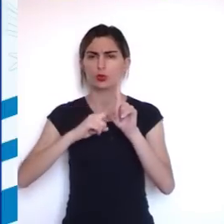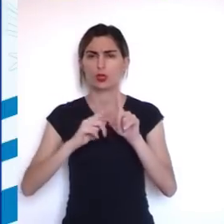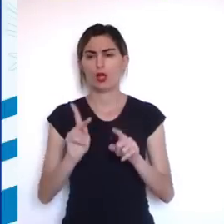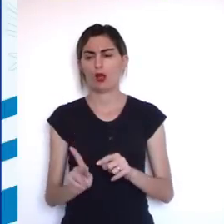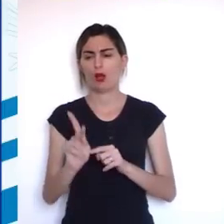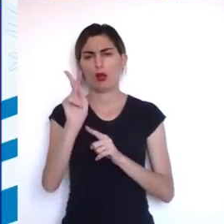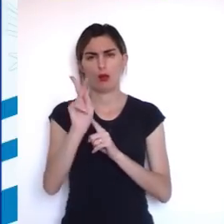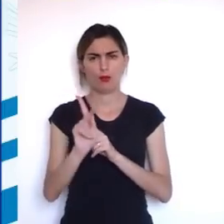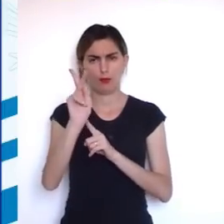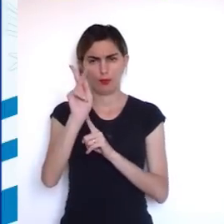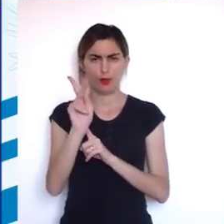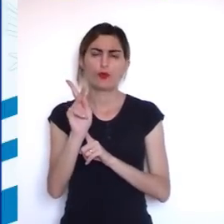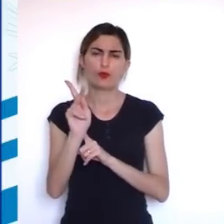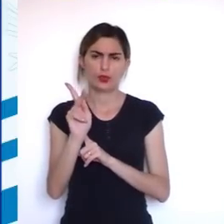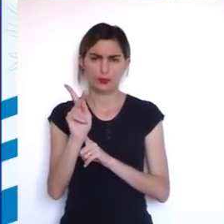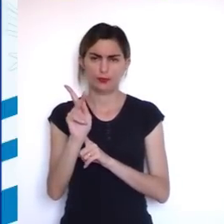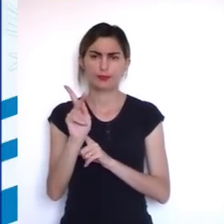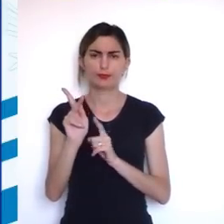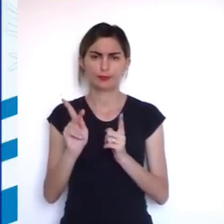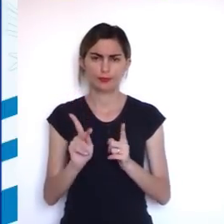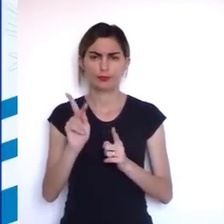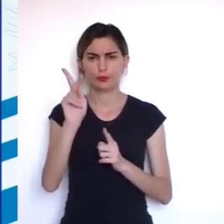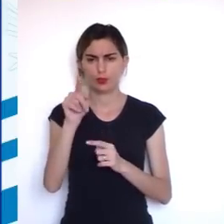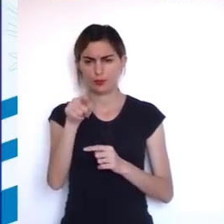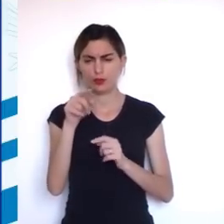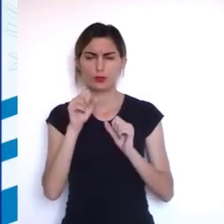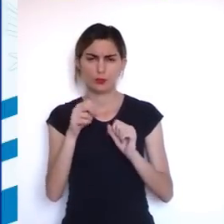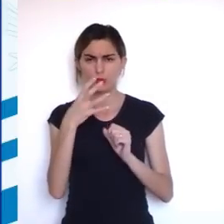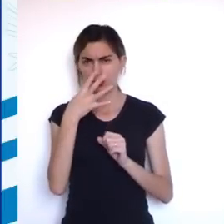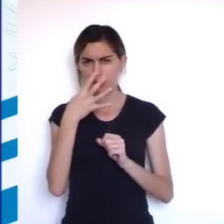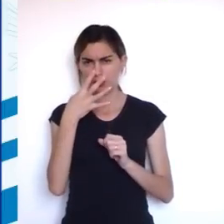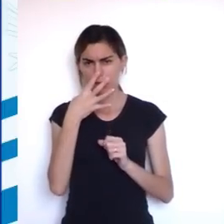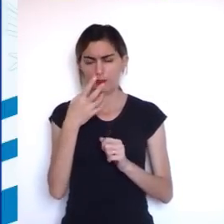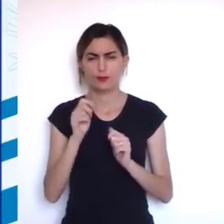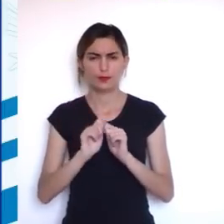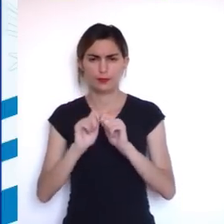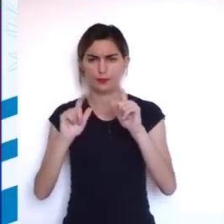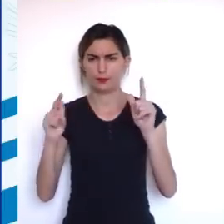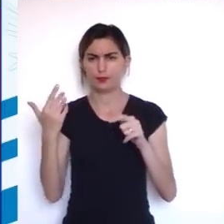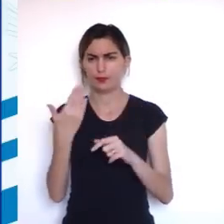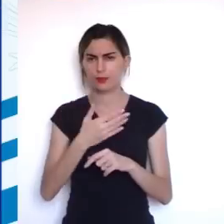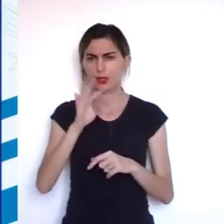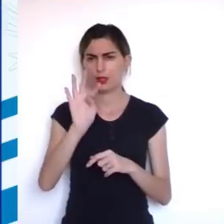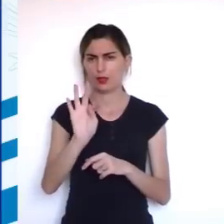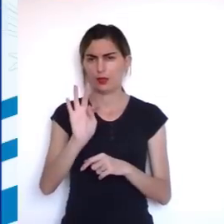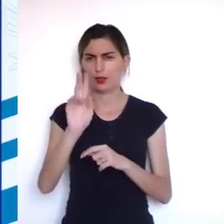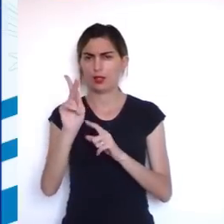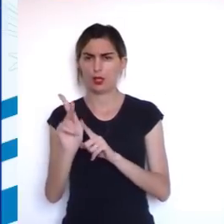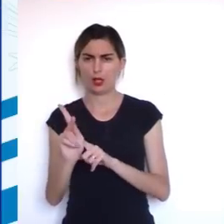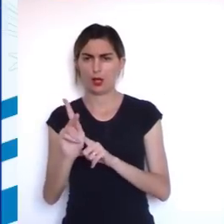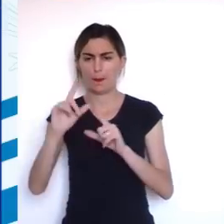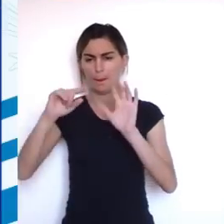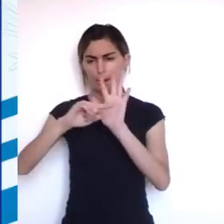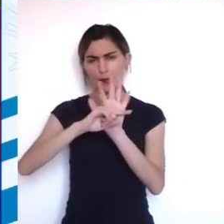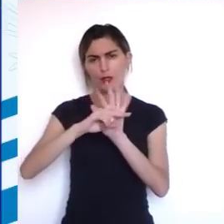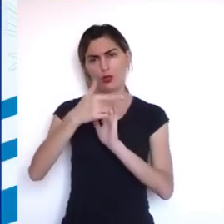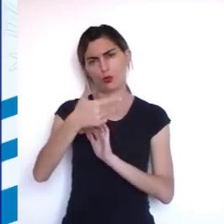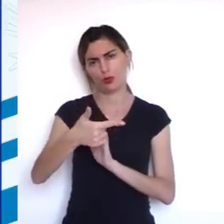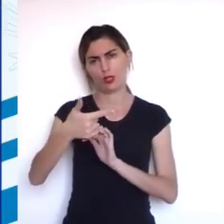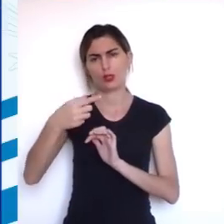temperatura Kelvin, né? Temperatura Kelvin, que você pode observar na imagem, Tk